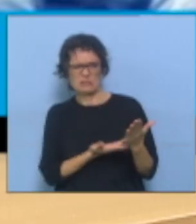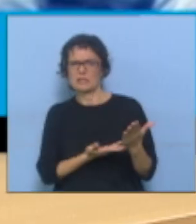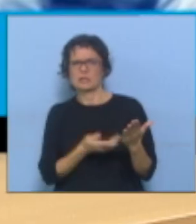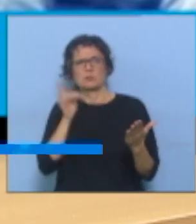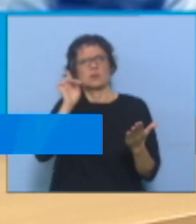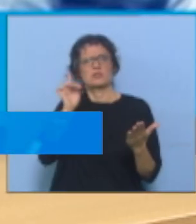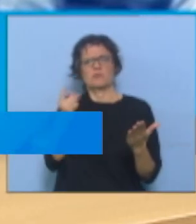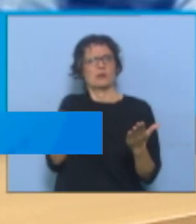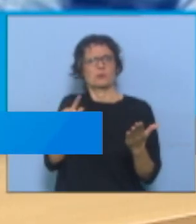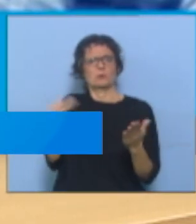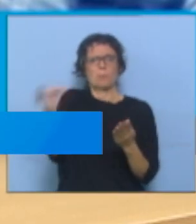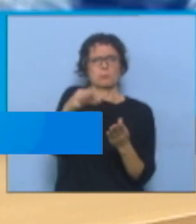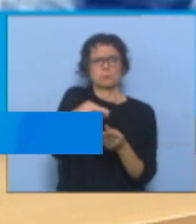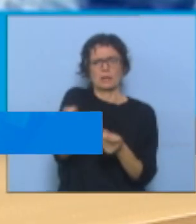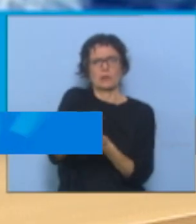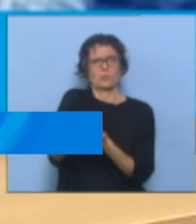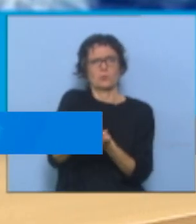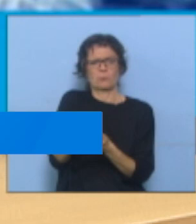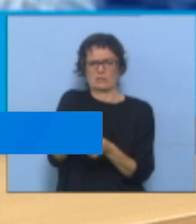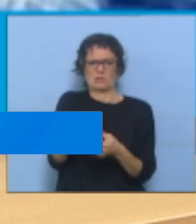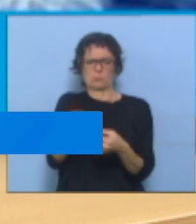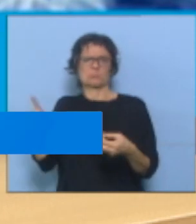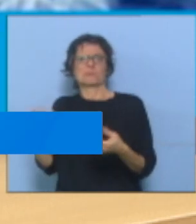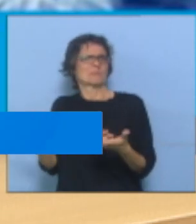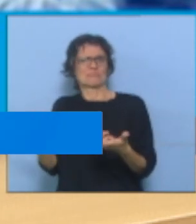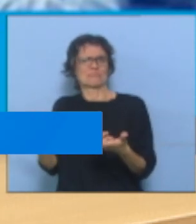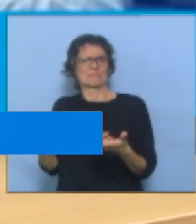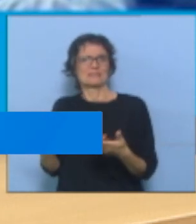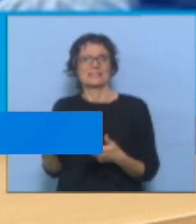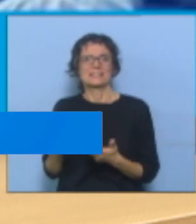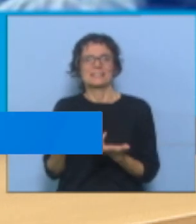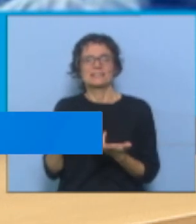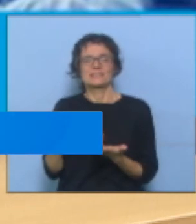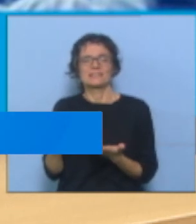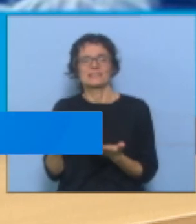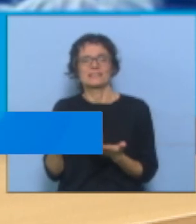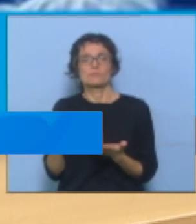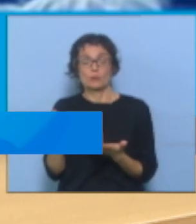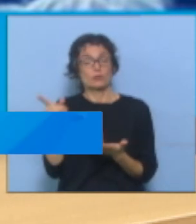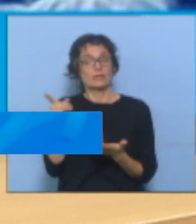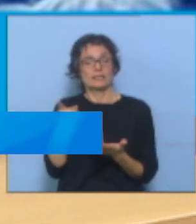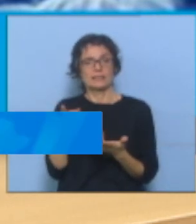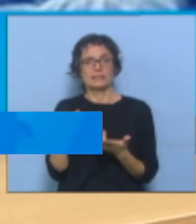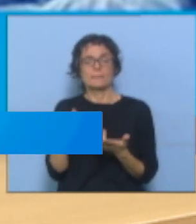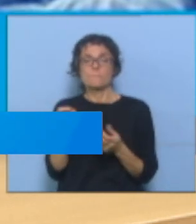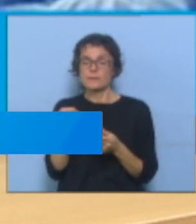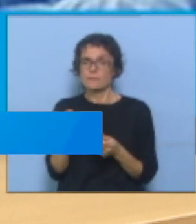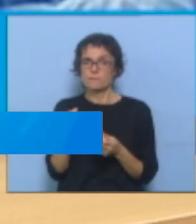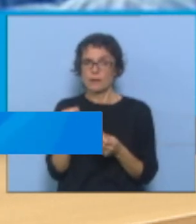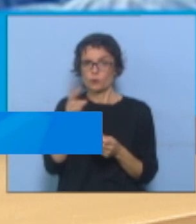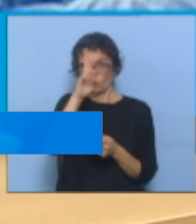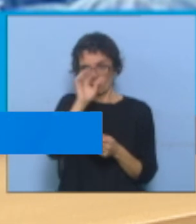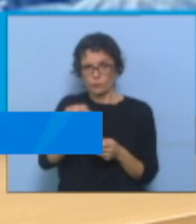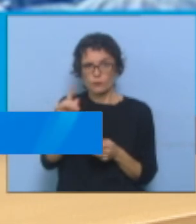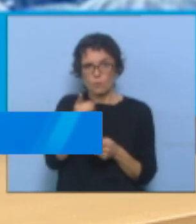e a introdução destes valores não económicos no seu modelo e na sua visão económica. Portanto, ele está a compatibilizar aquilo que